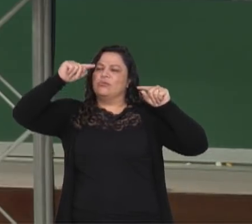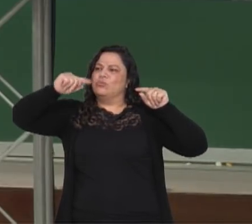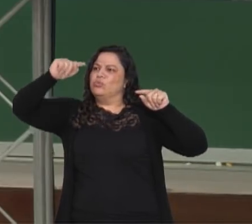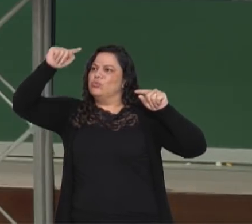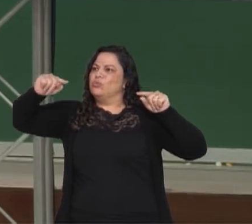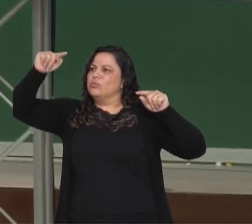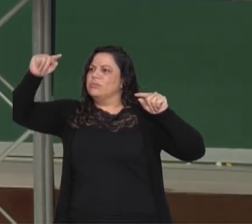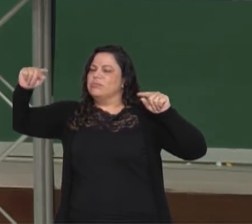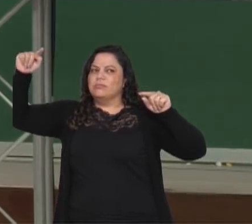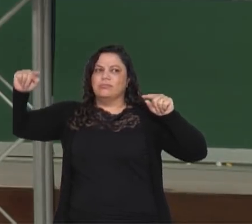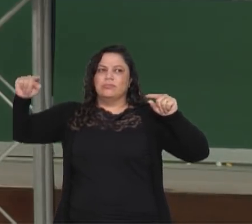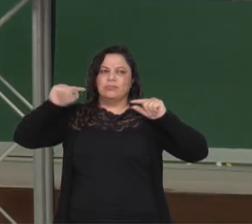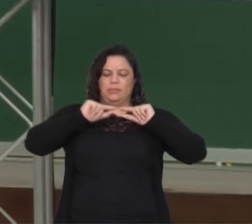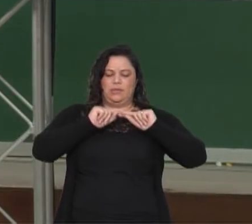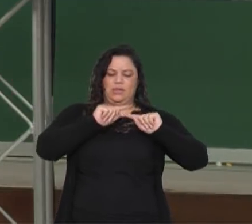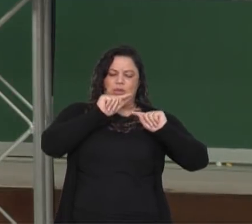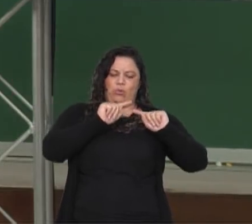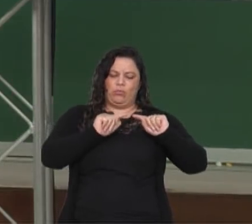no espaço.